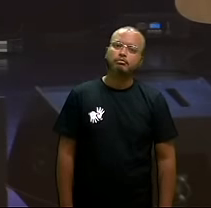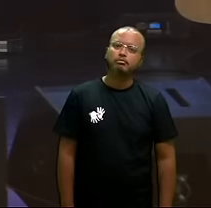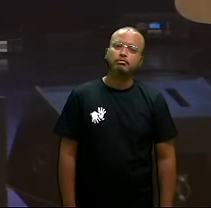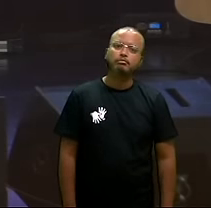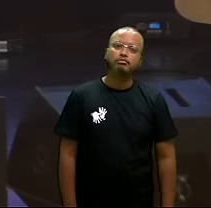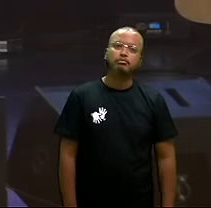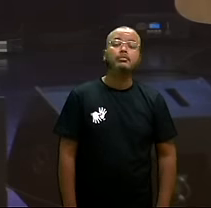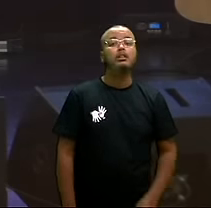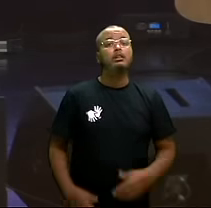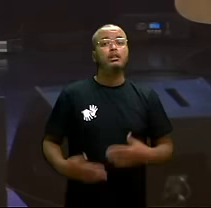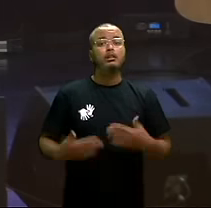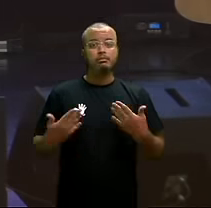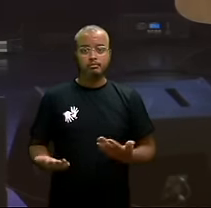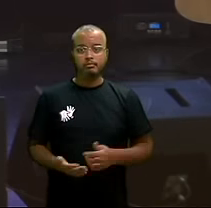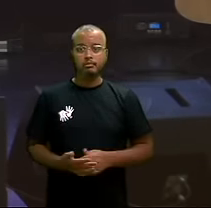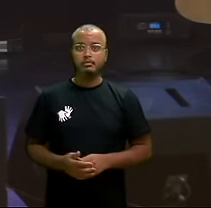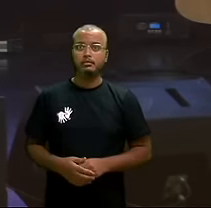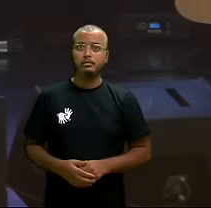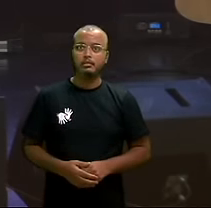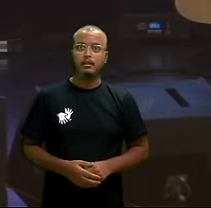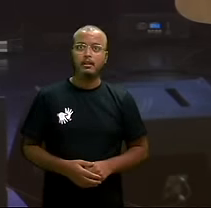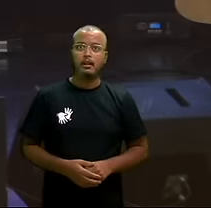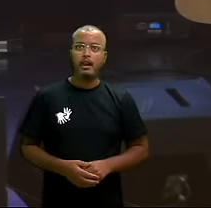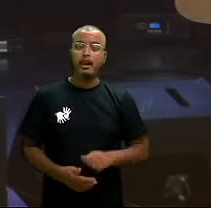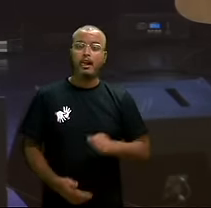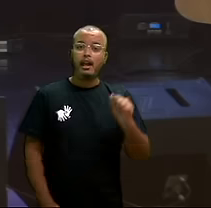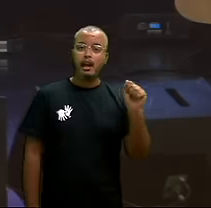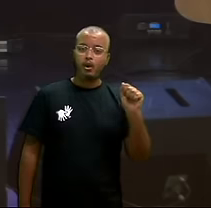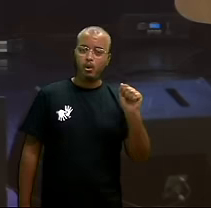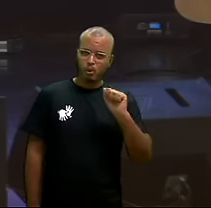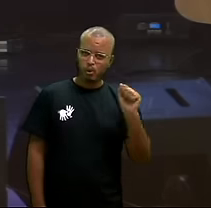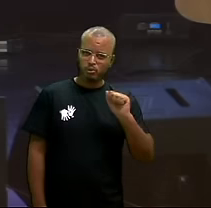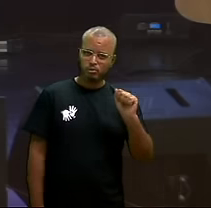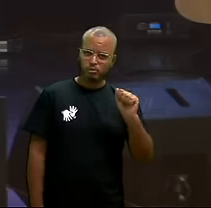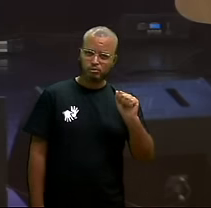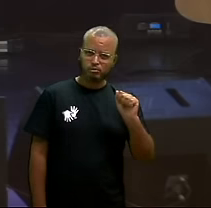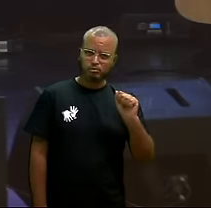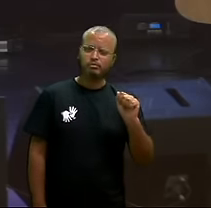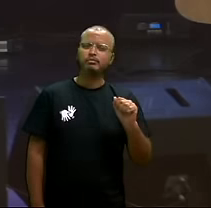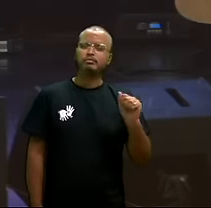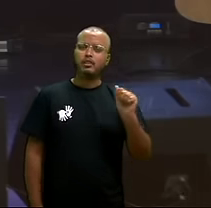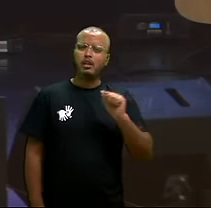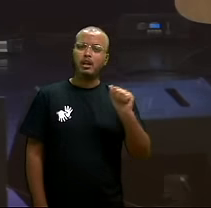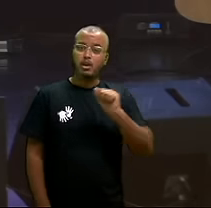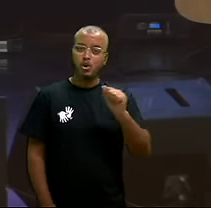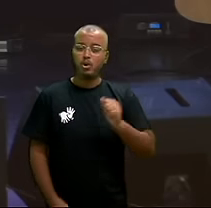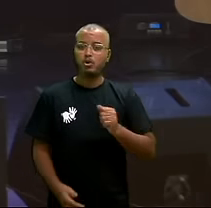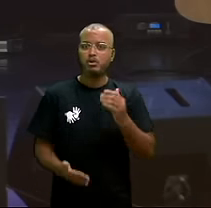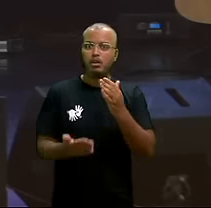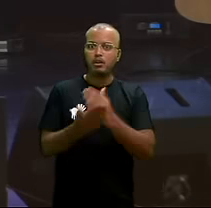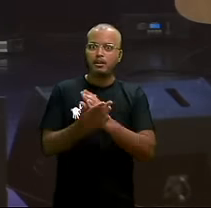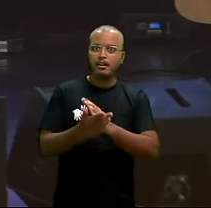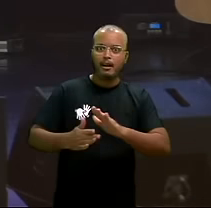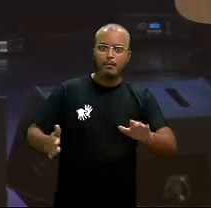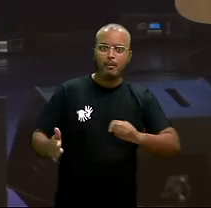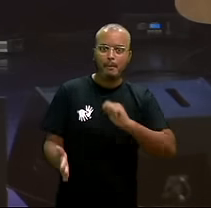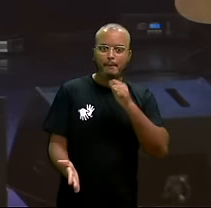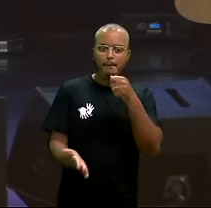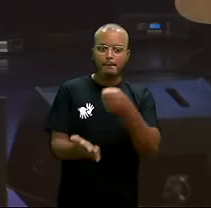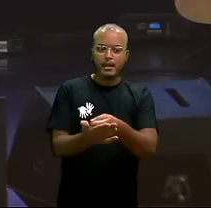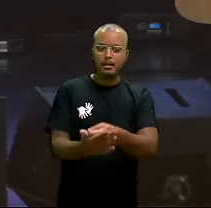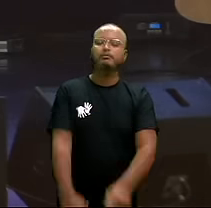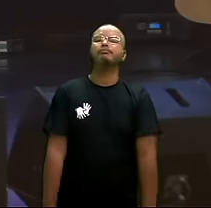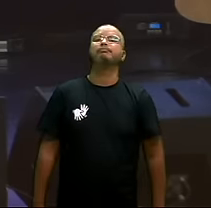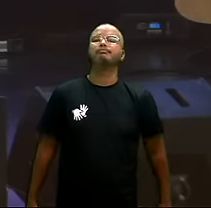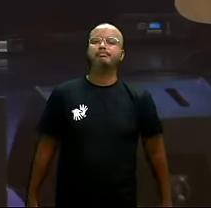Aí, agosto, agora a gente esfrega na cara do diabo o nosso contrato, o terreno pago, quitado para a glória de Deus. No meio